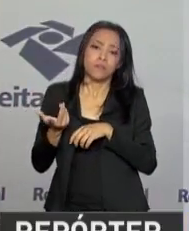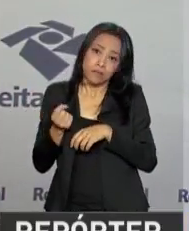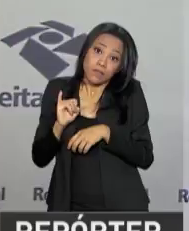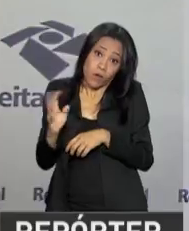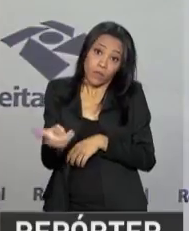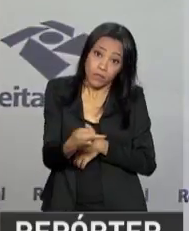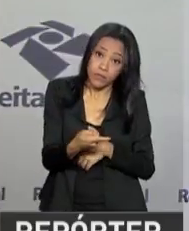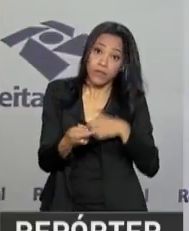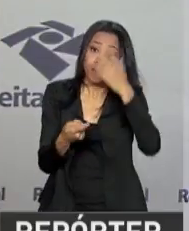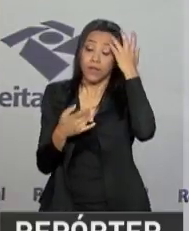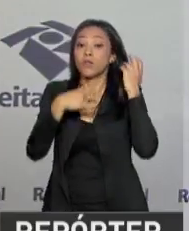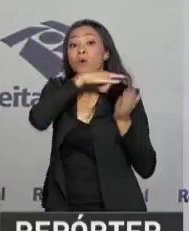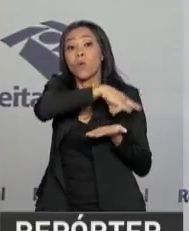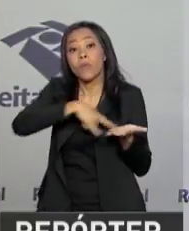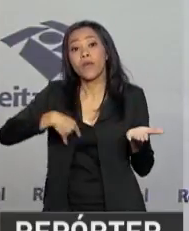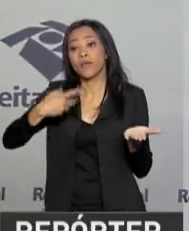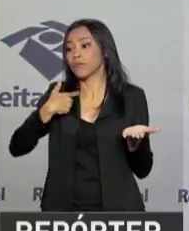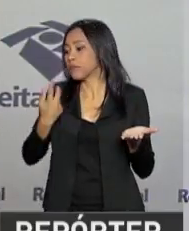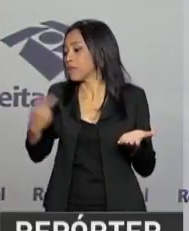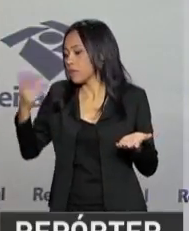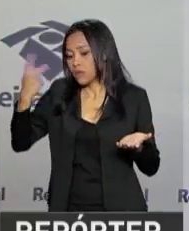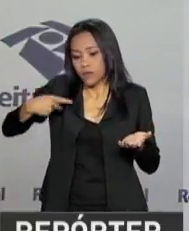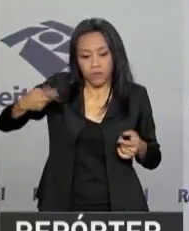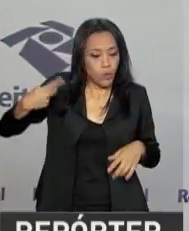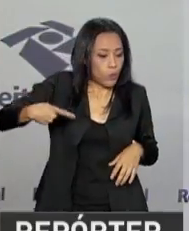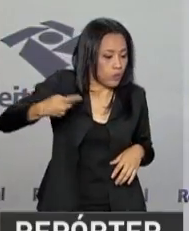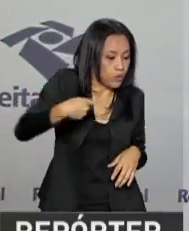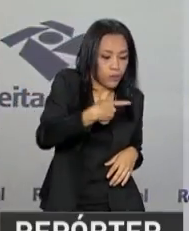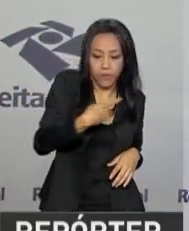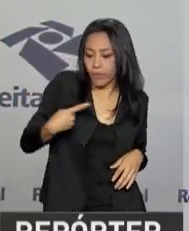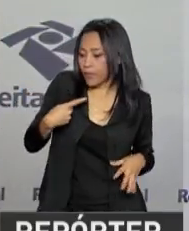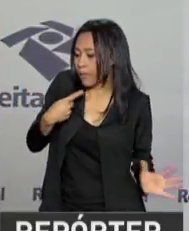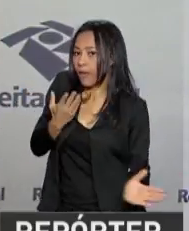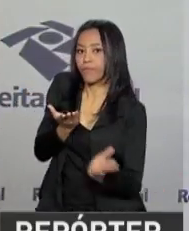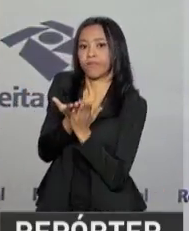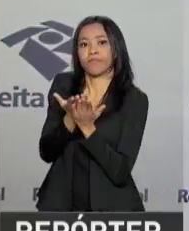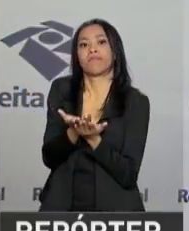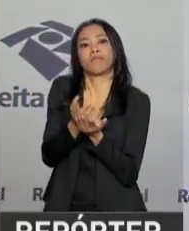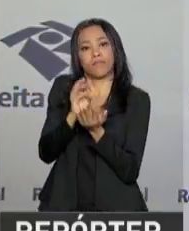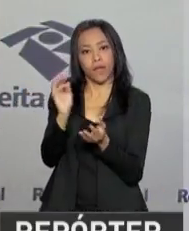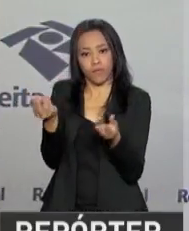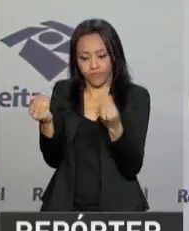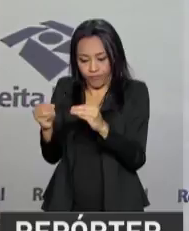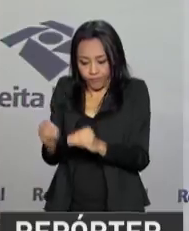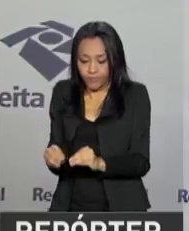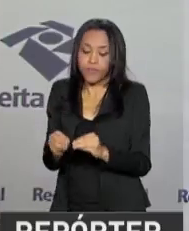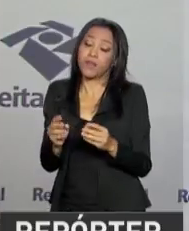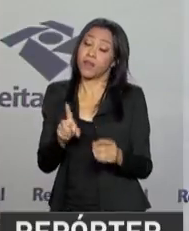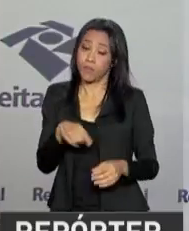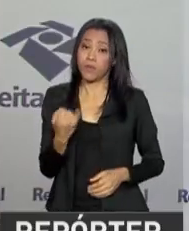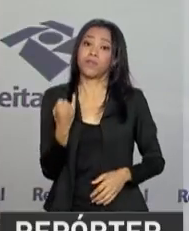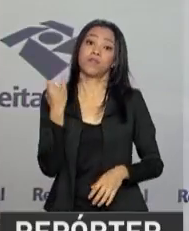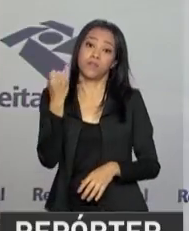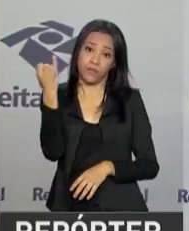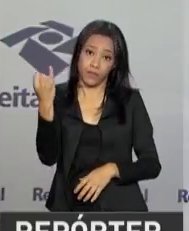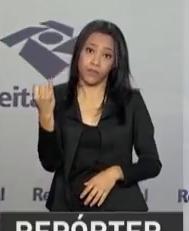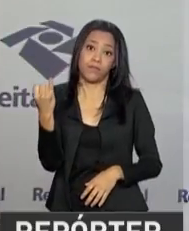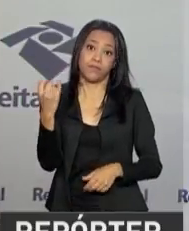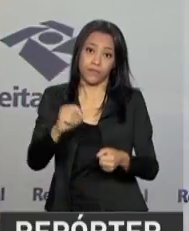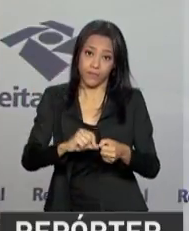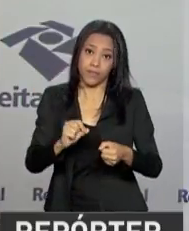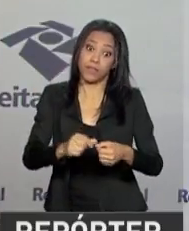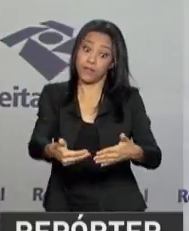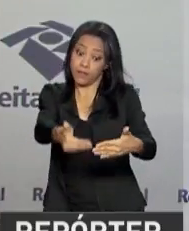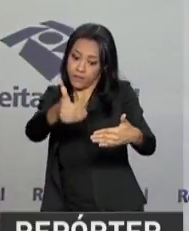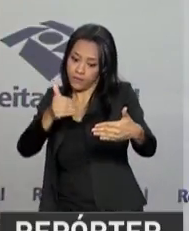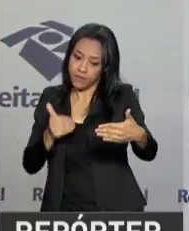documentos que ele possa não está encontrando então é importante que ele é faça tudo isso